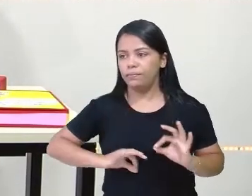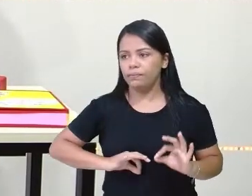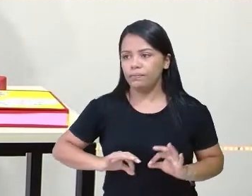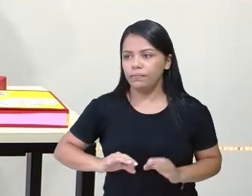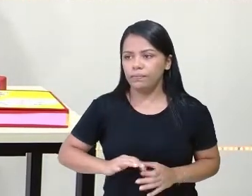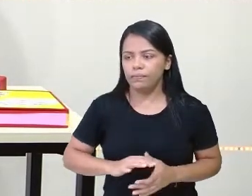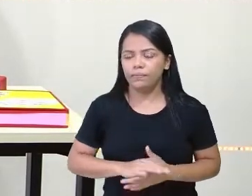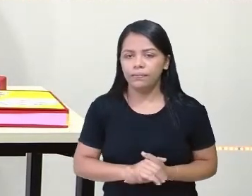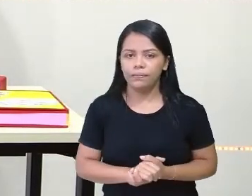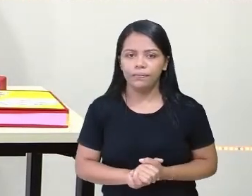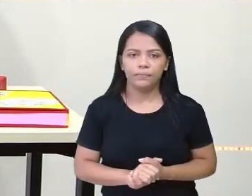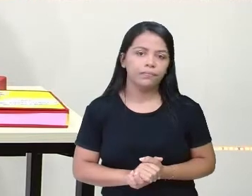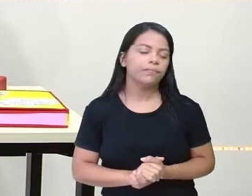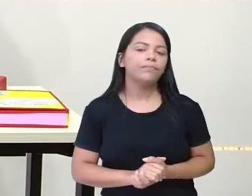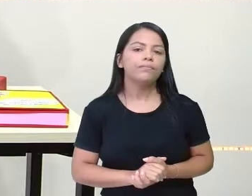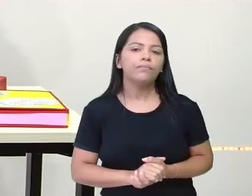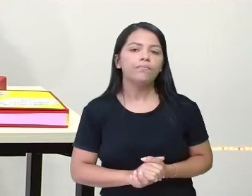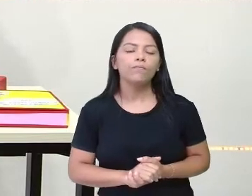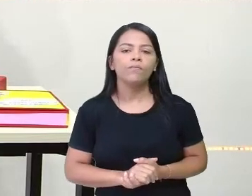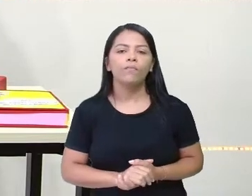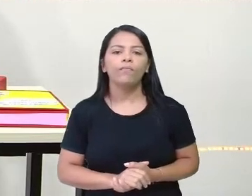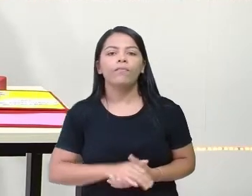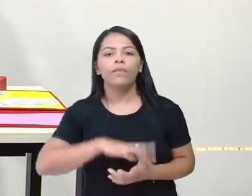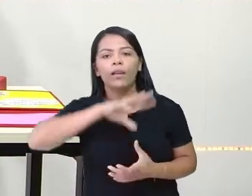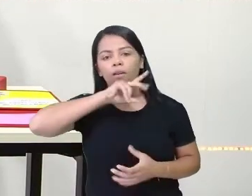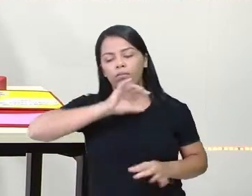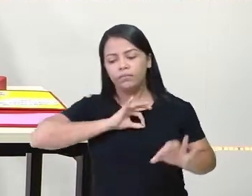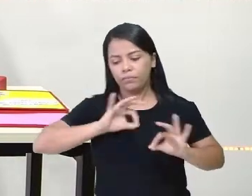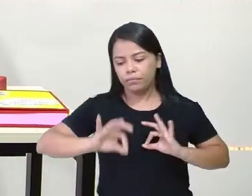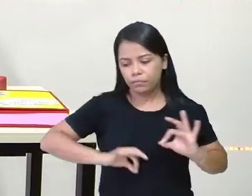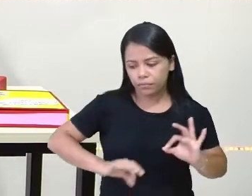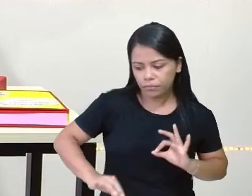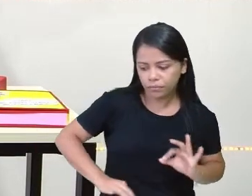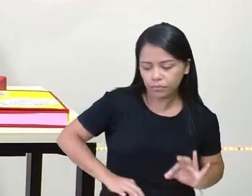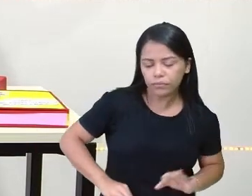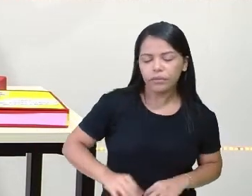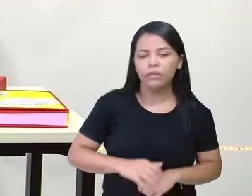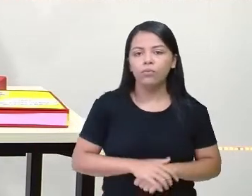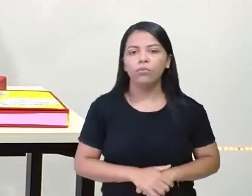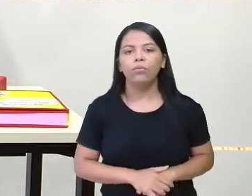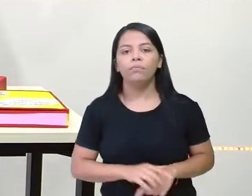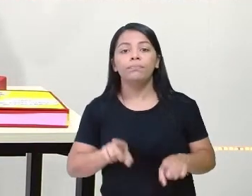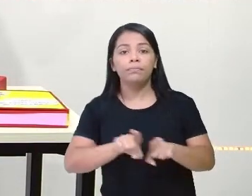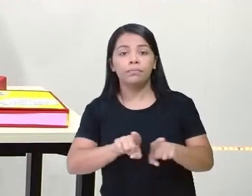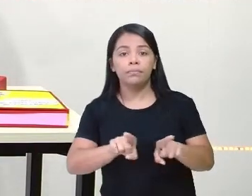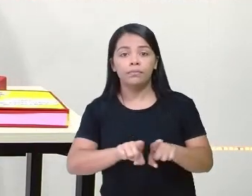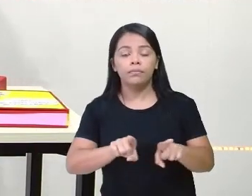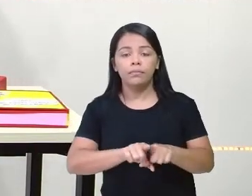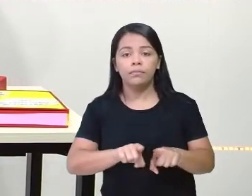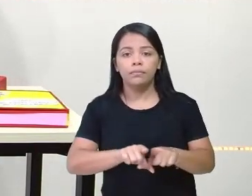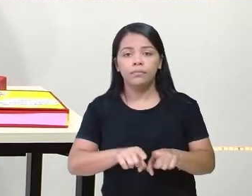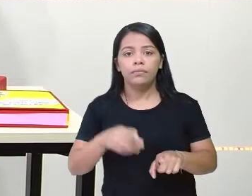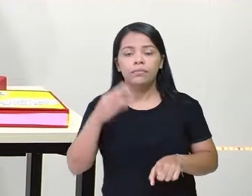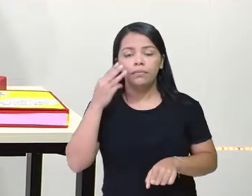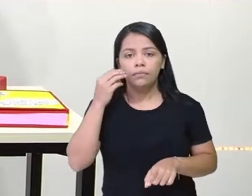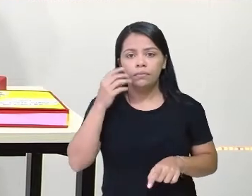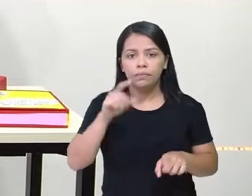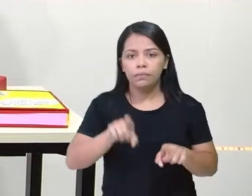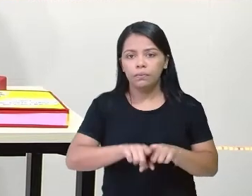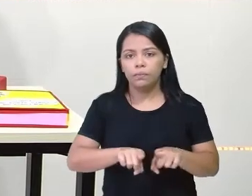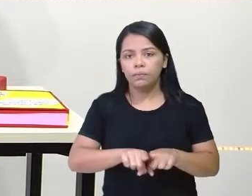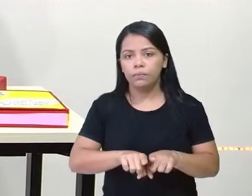aconteceu? Vamos lá ver agora. Olha aí. O suspense, né? O gato,